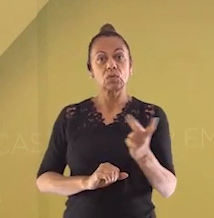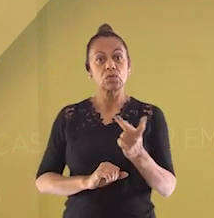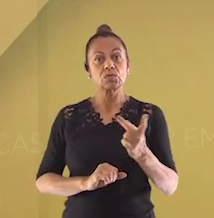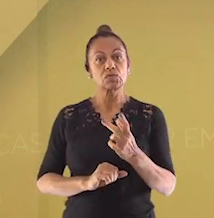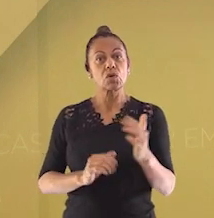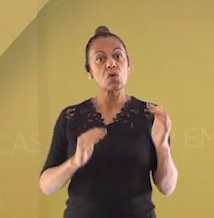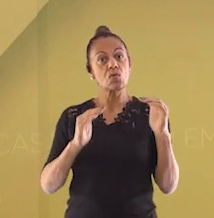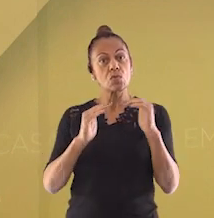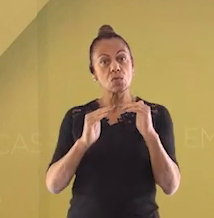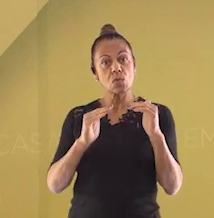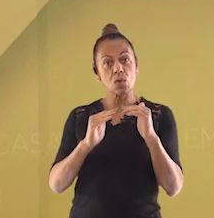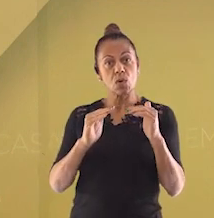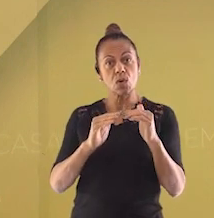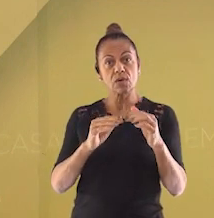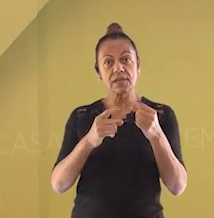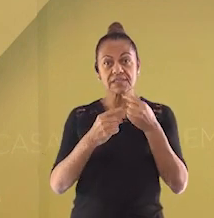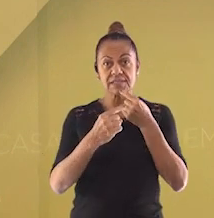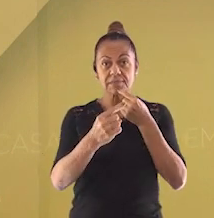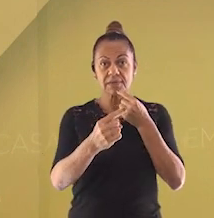Green